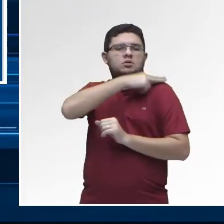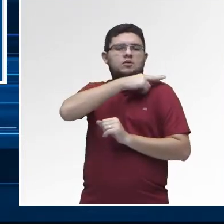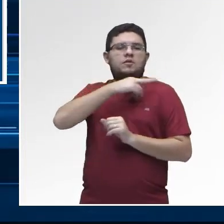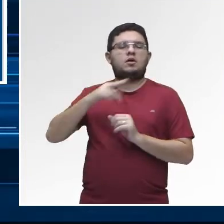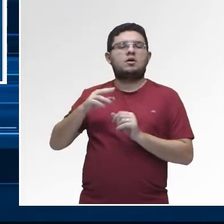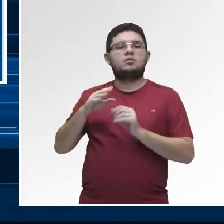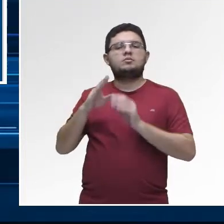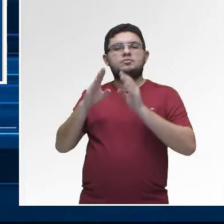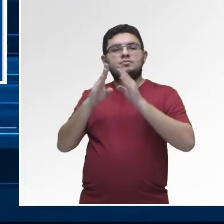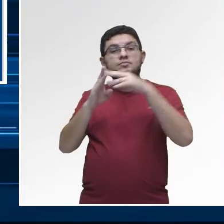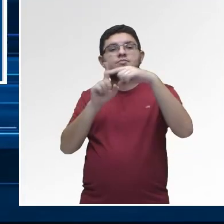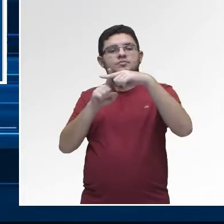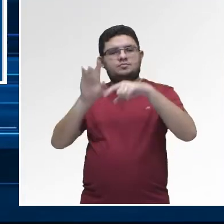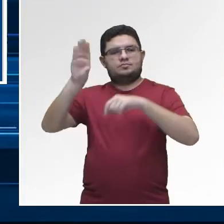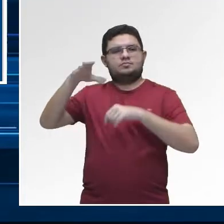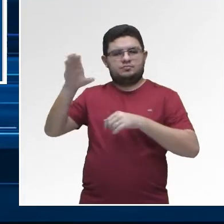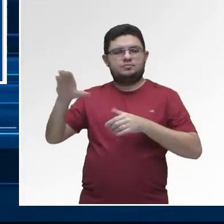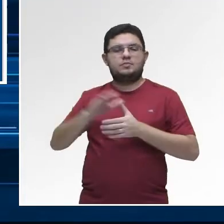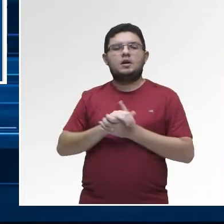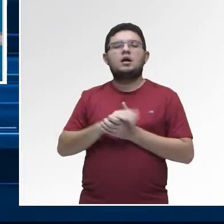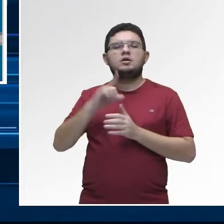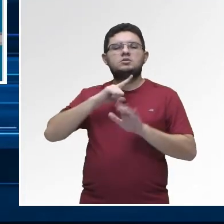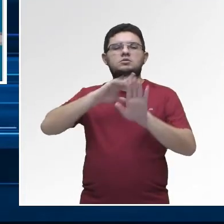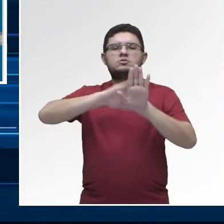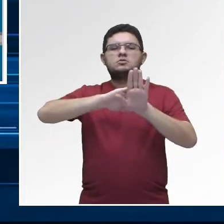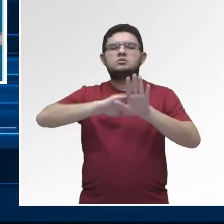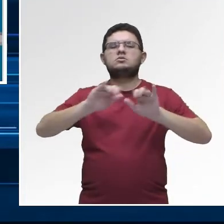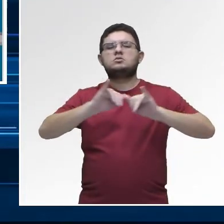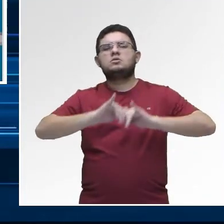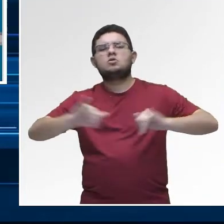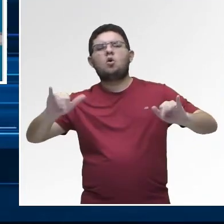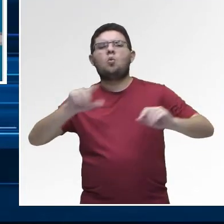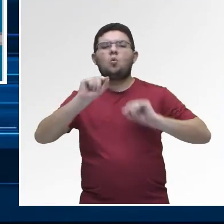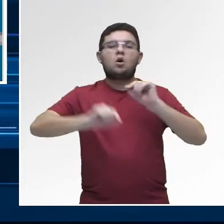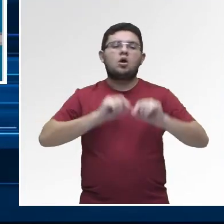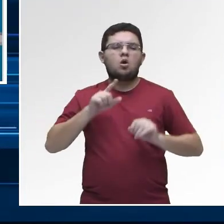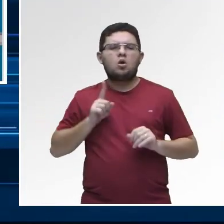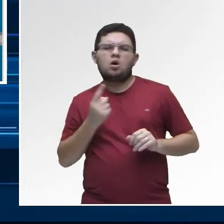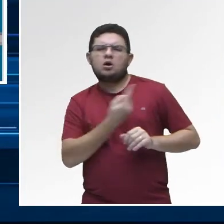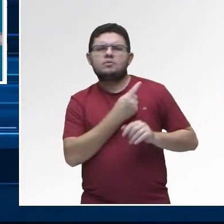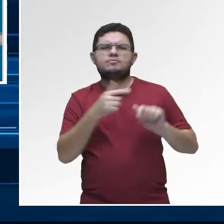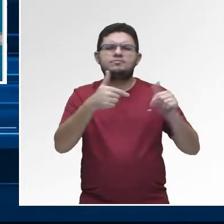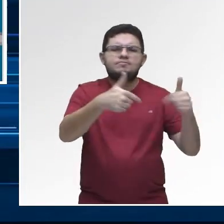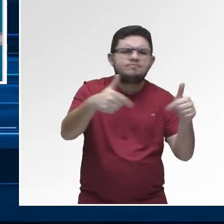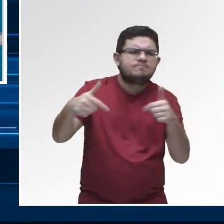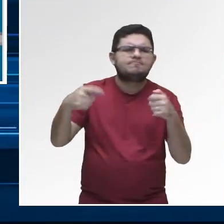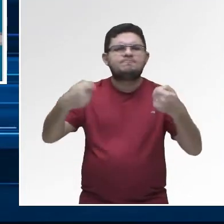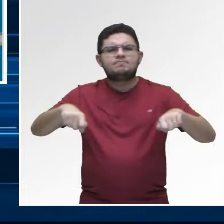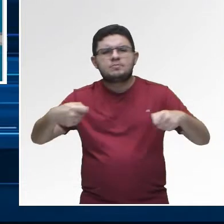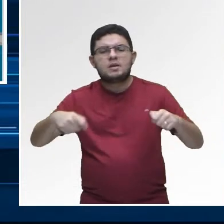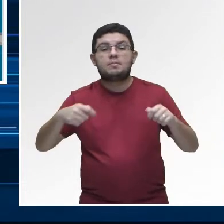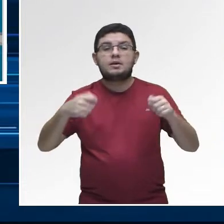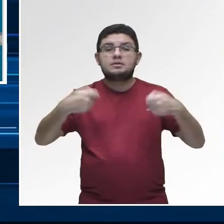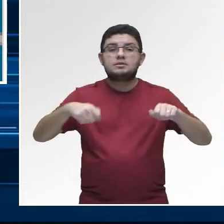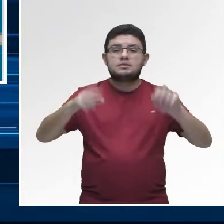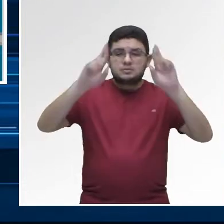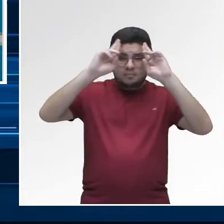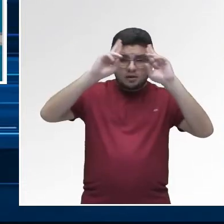olha, gente, a gente precisa trabalhar, nós temos que respeitar os